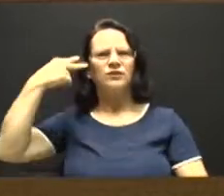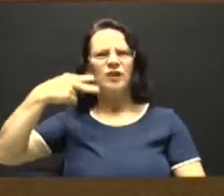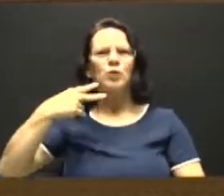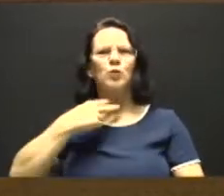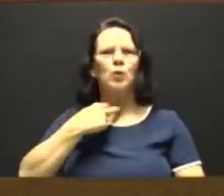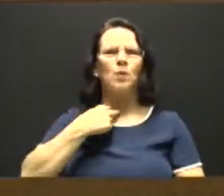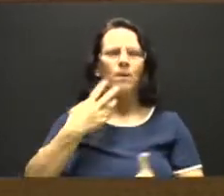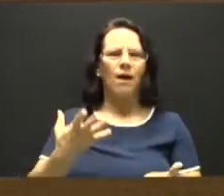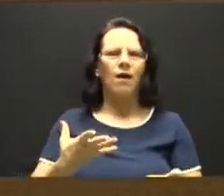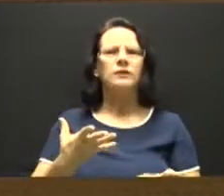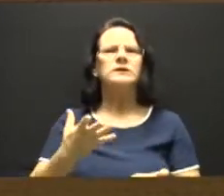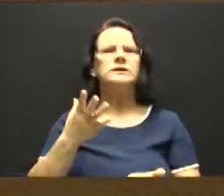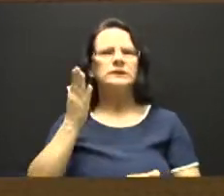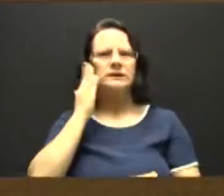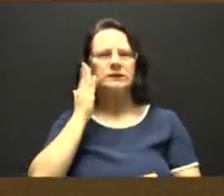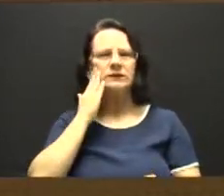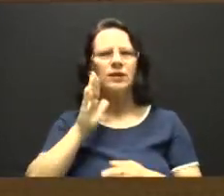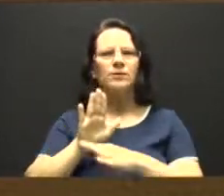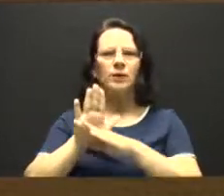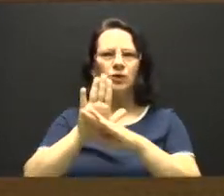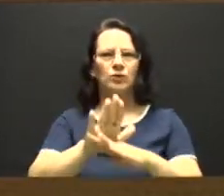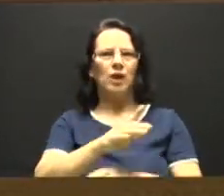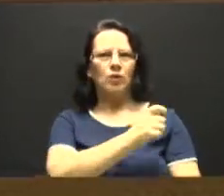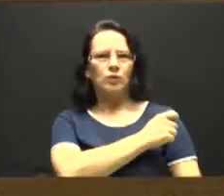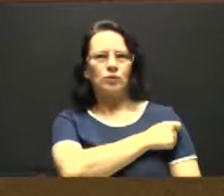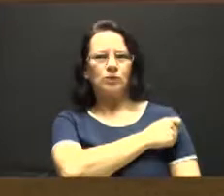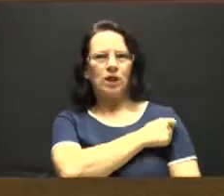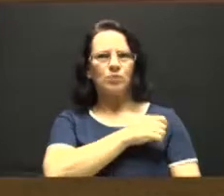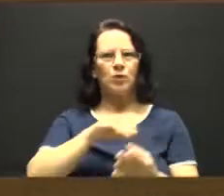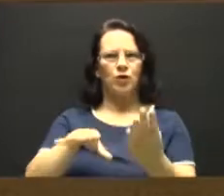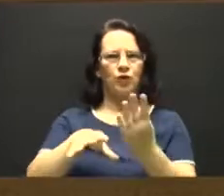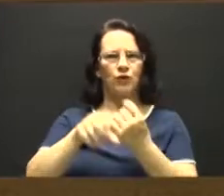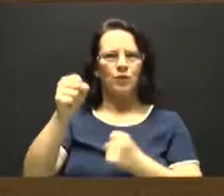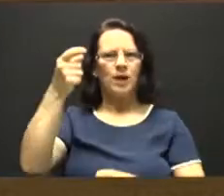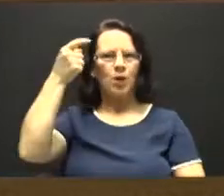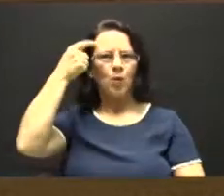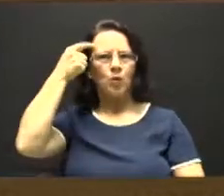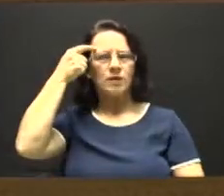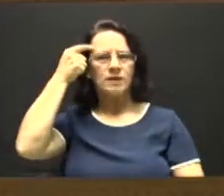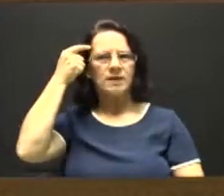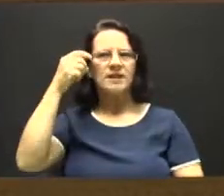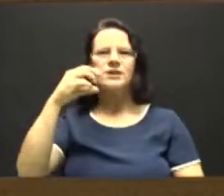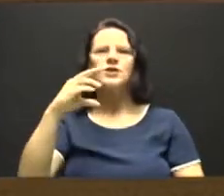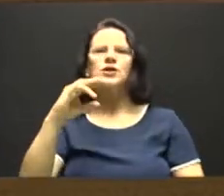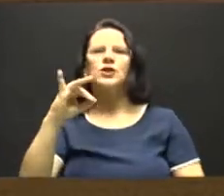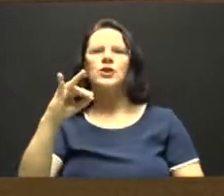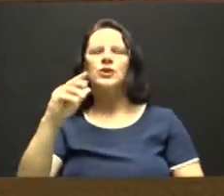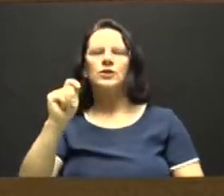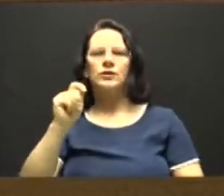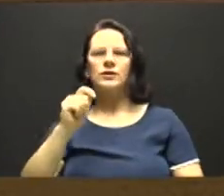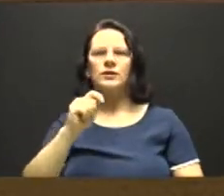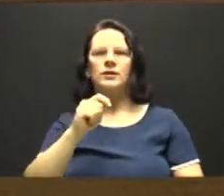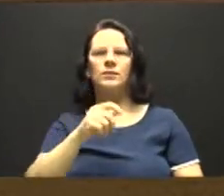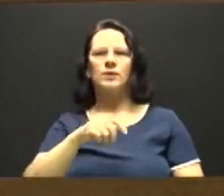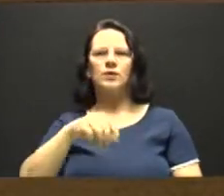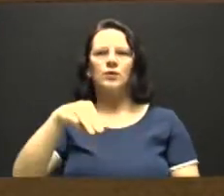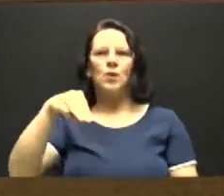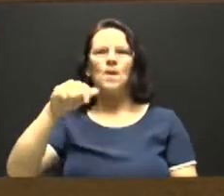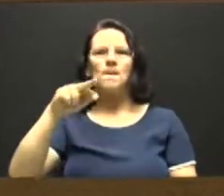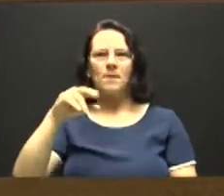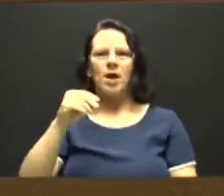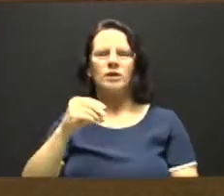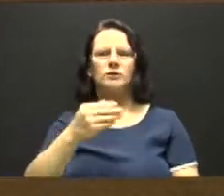sei que acha um tempo para atender os meus alunos para a formação da consciência crítica eu quero na pessoa do vereador marcinho